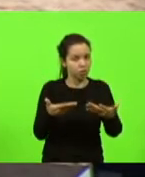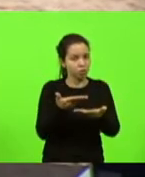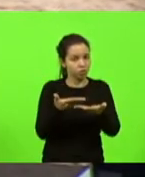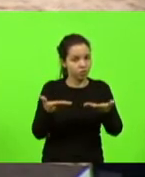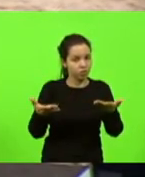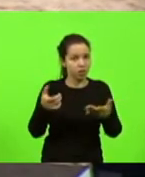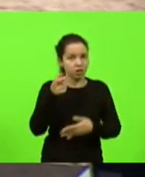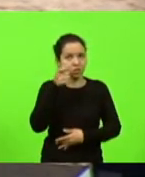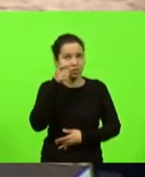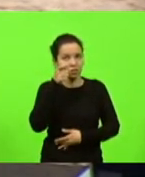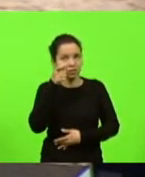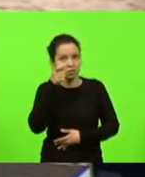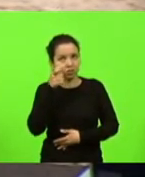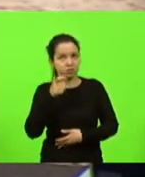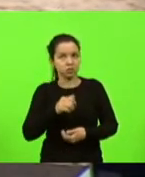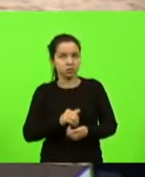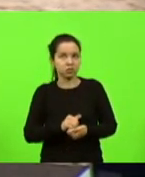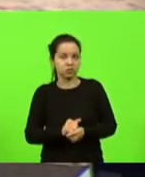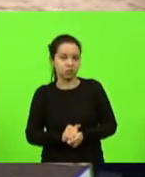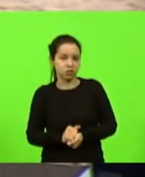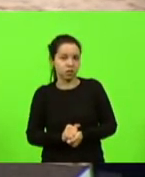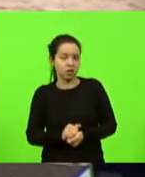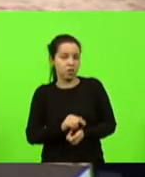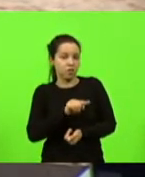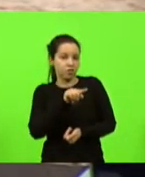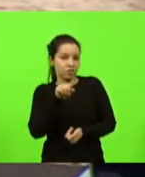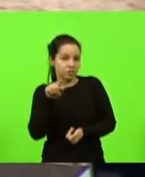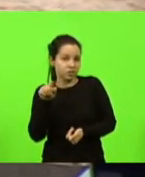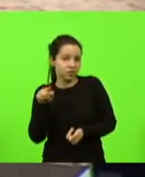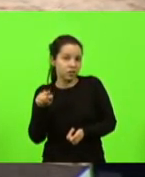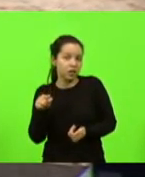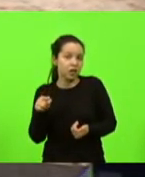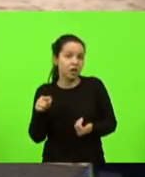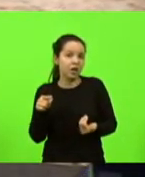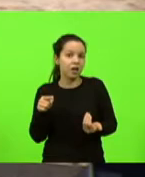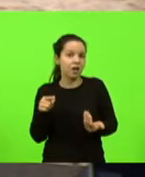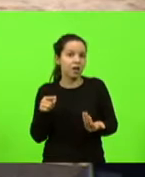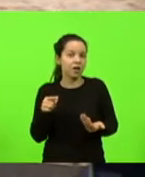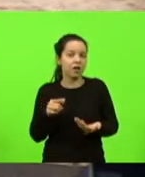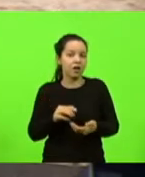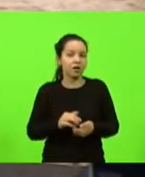assistindo, não ter a correta